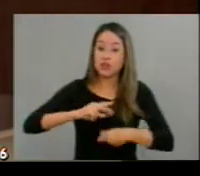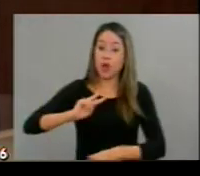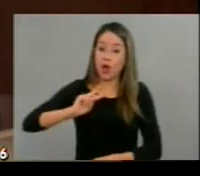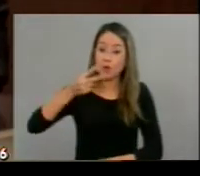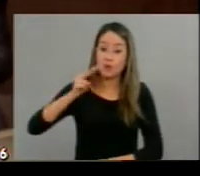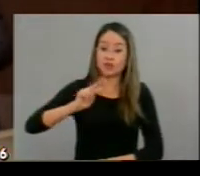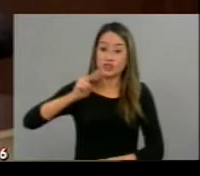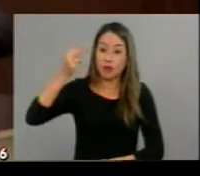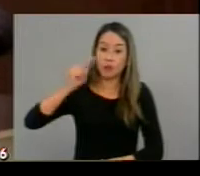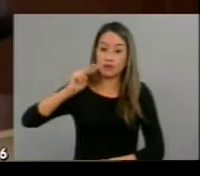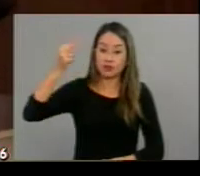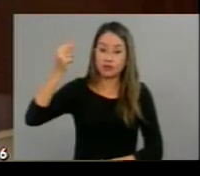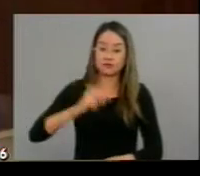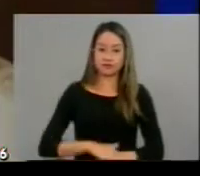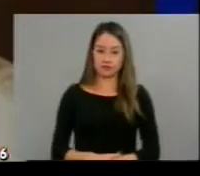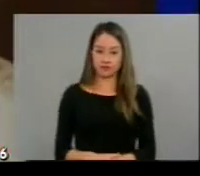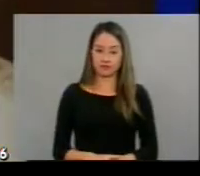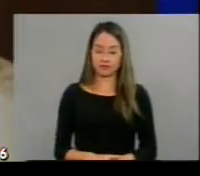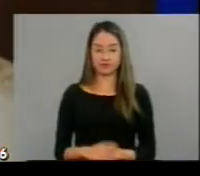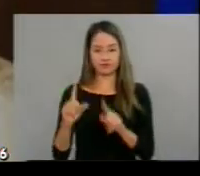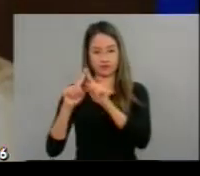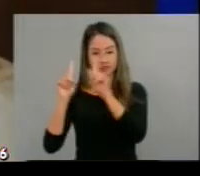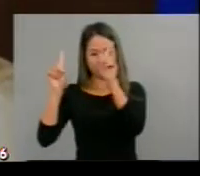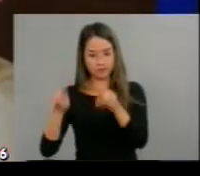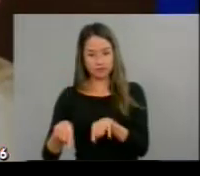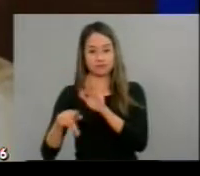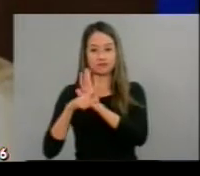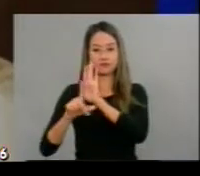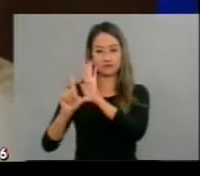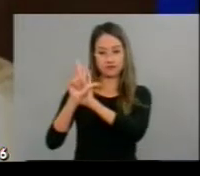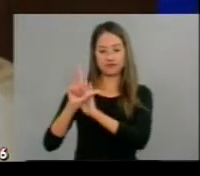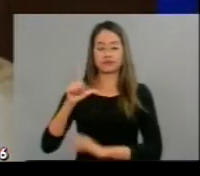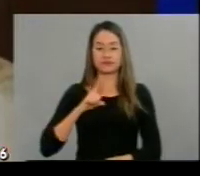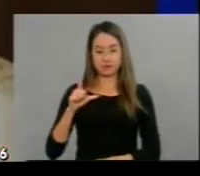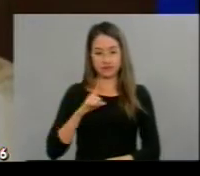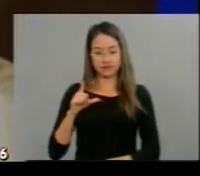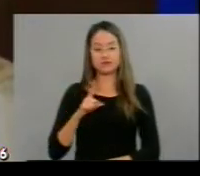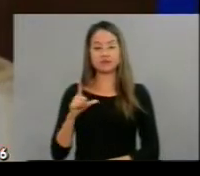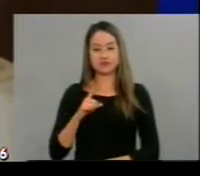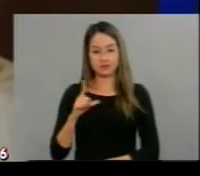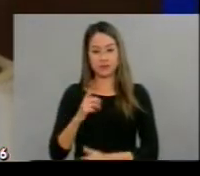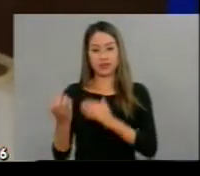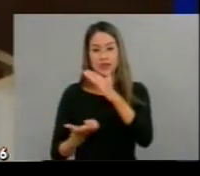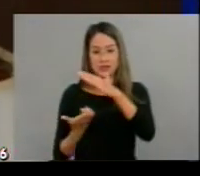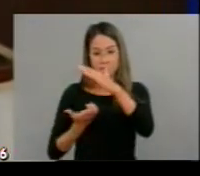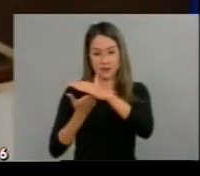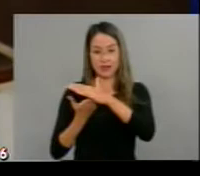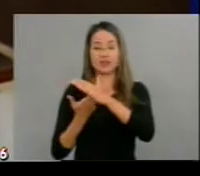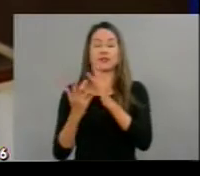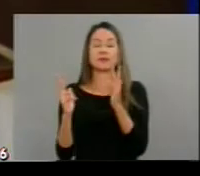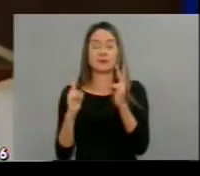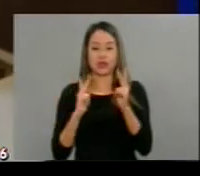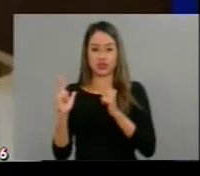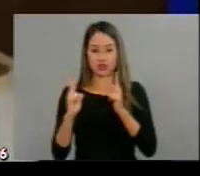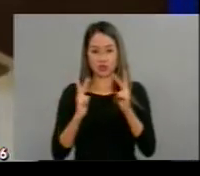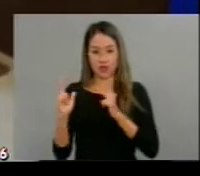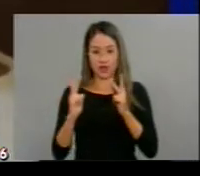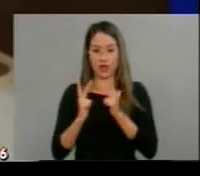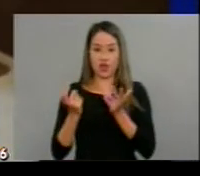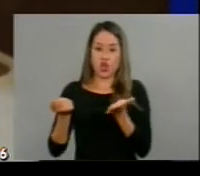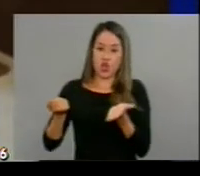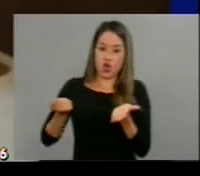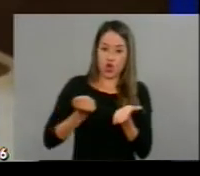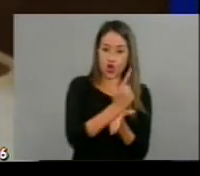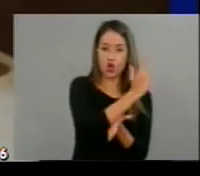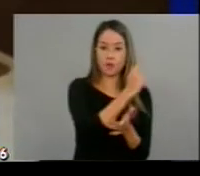agora? Eu crio, num projeto de lei, uma estatal não dependente para emitir títulos, e numa emenda constitucional eu